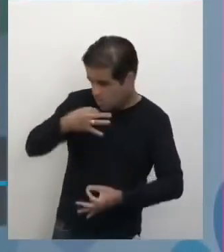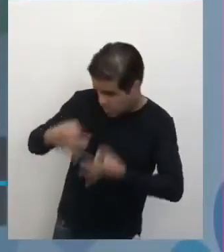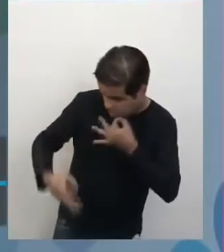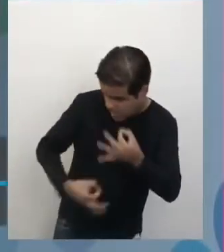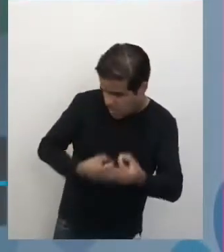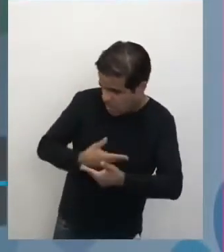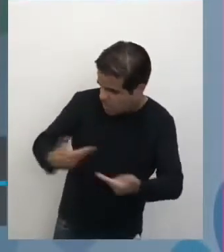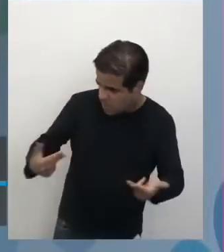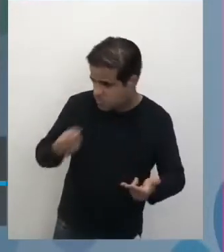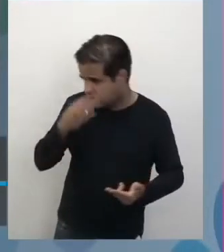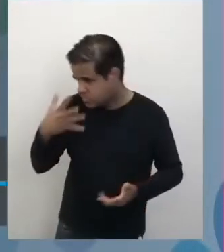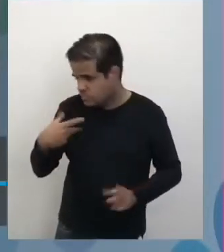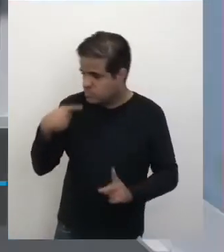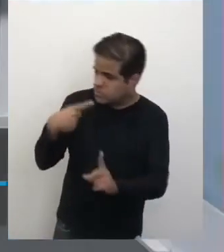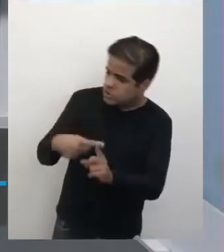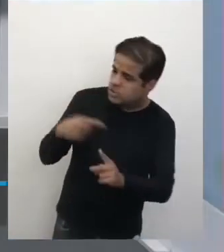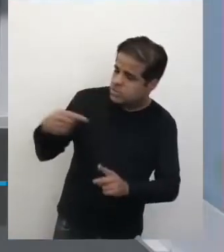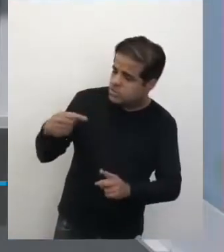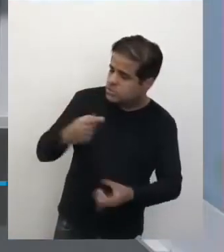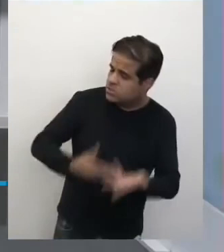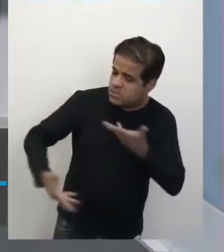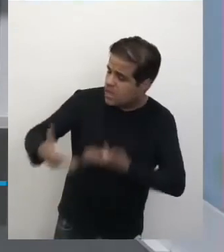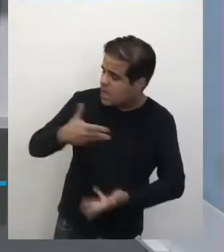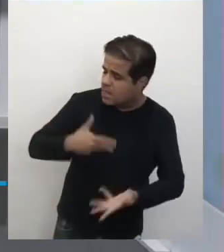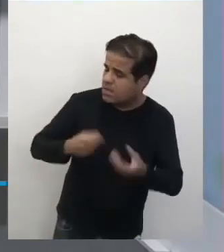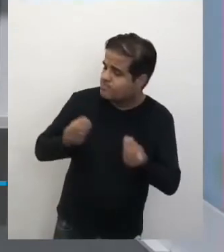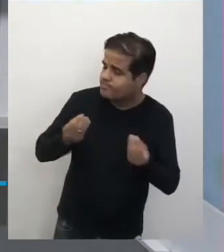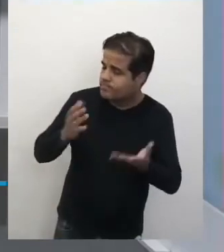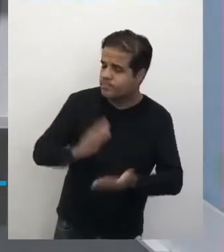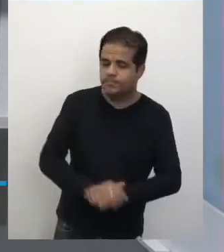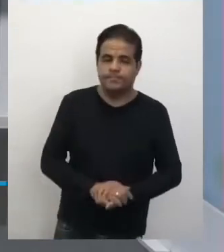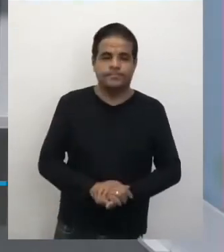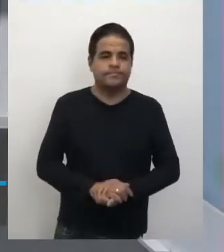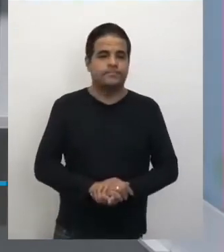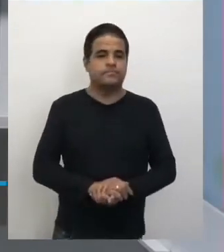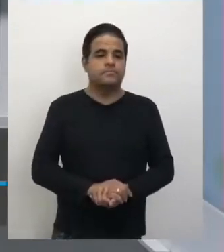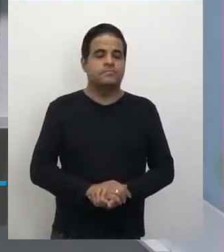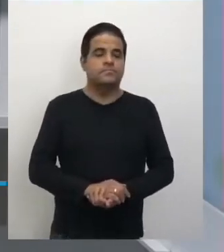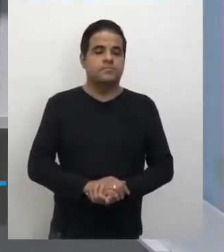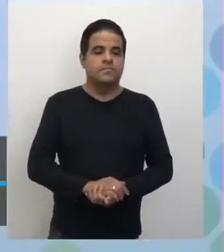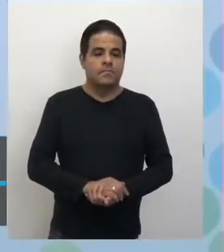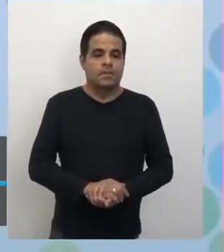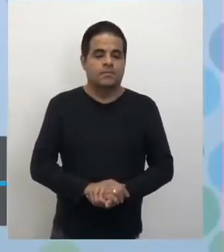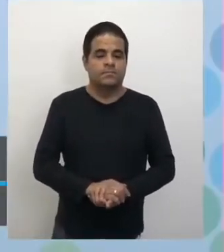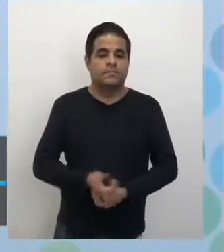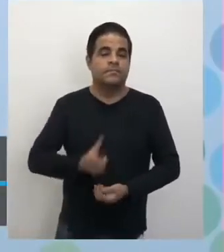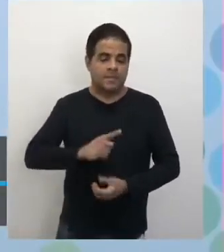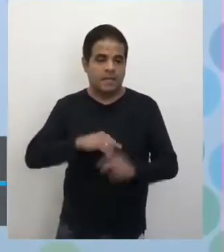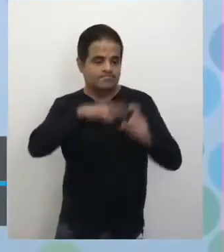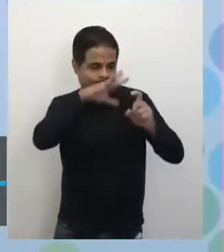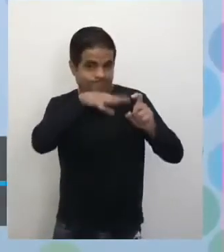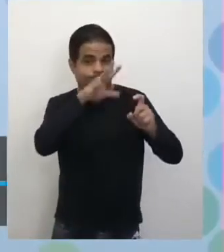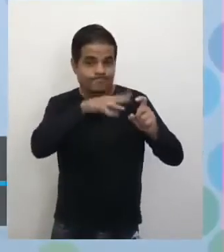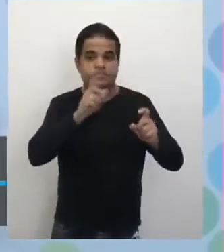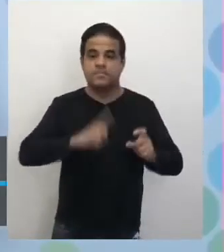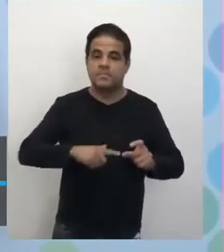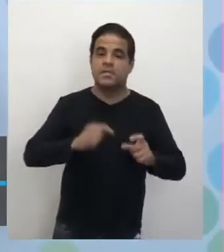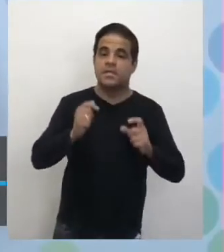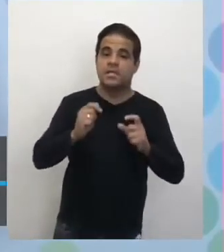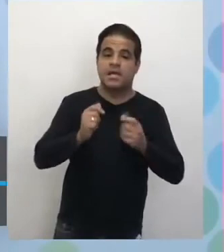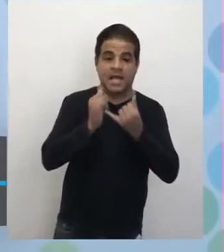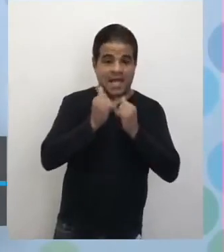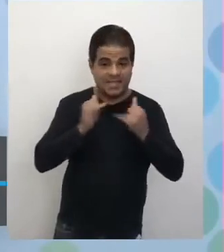pontos que você acha negativos e positivos relacionados à hidrelétrica? A hidrelétrica é porque existe um mito que a energia hidrelétrica